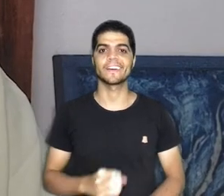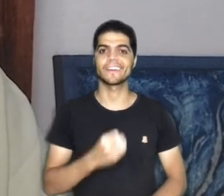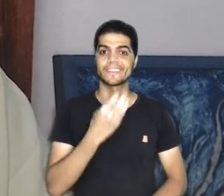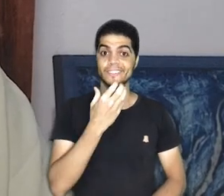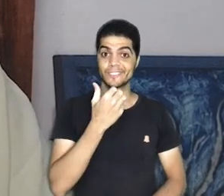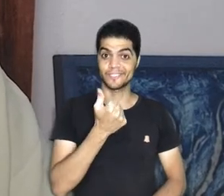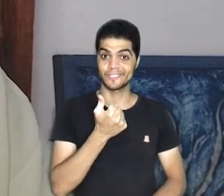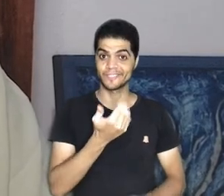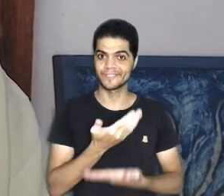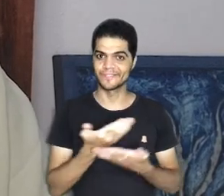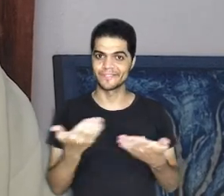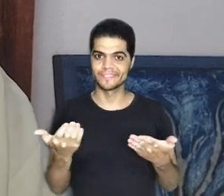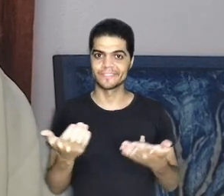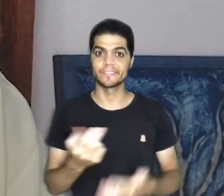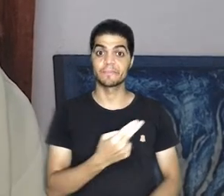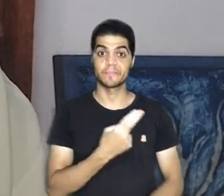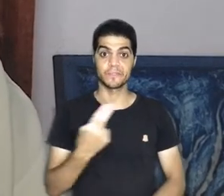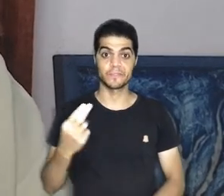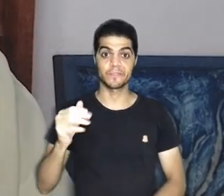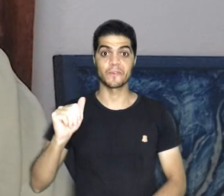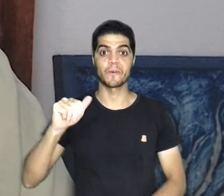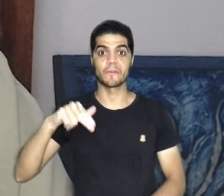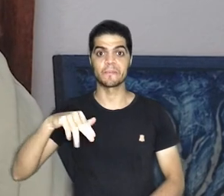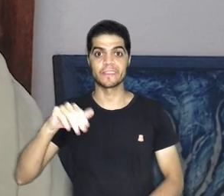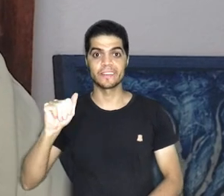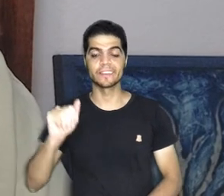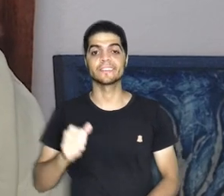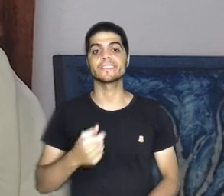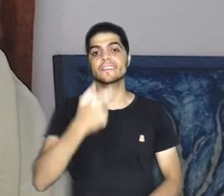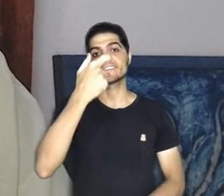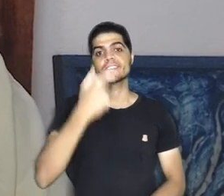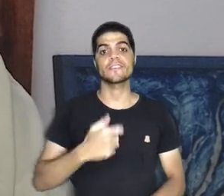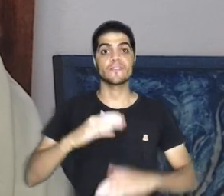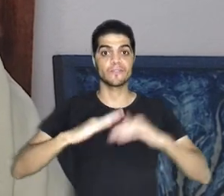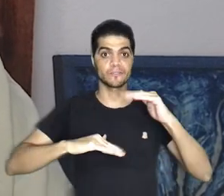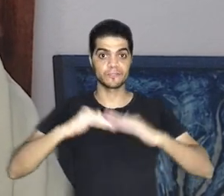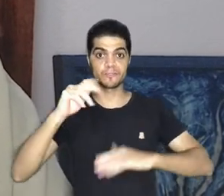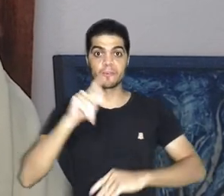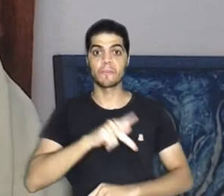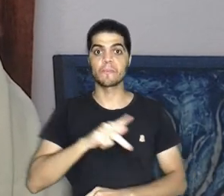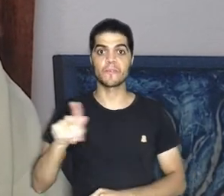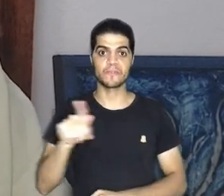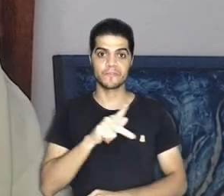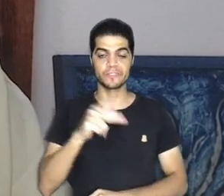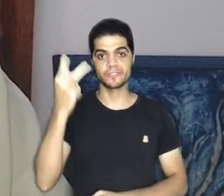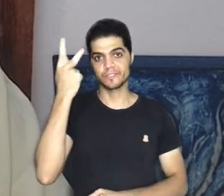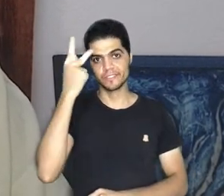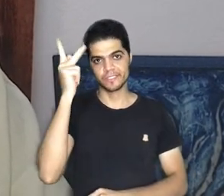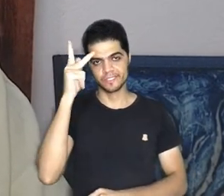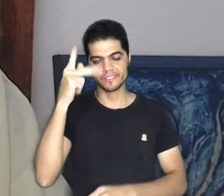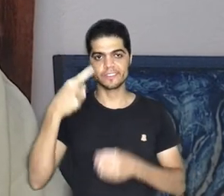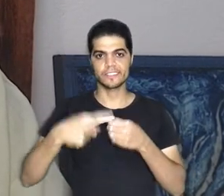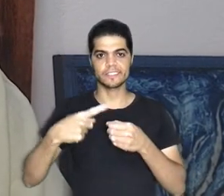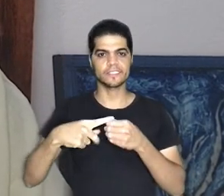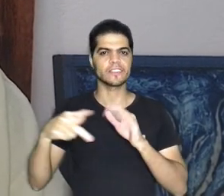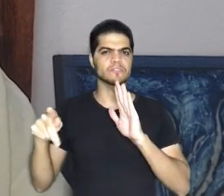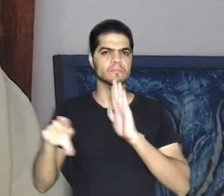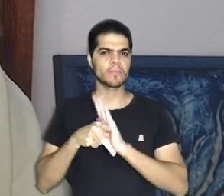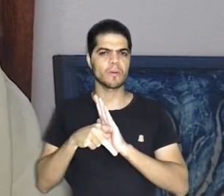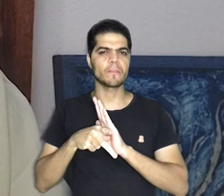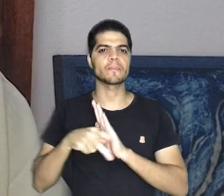Olá, tudo bem com você? Eu me chamo Ana Gabriela e sou professora de História no município de João